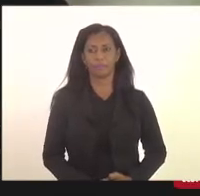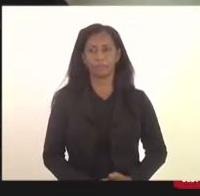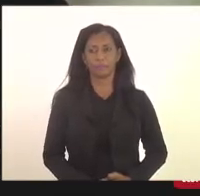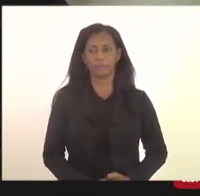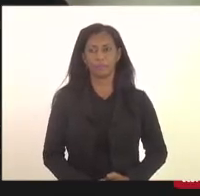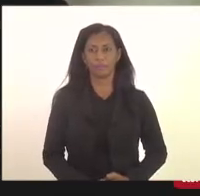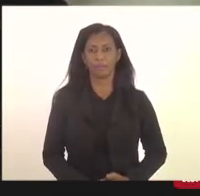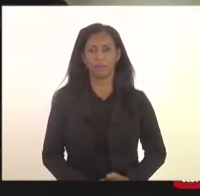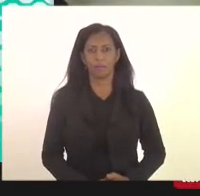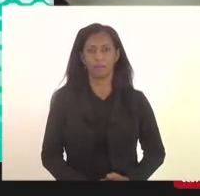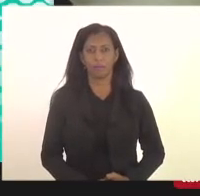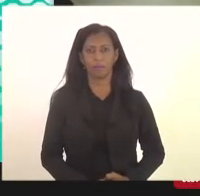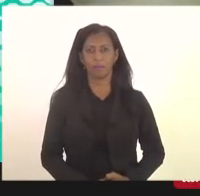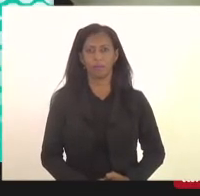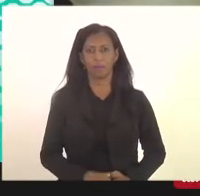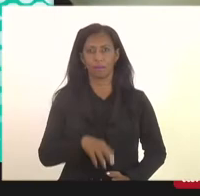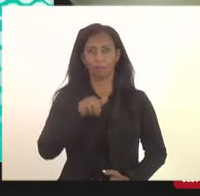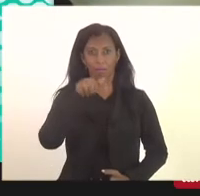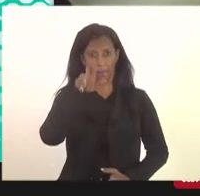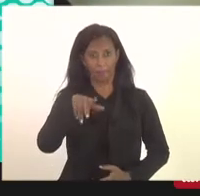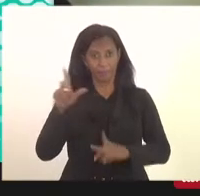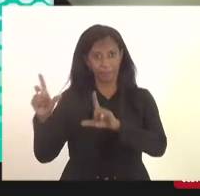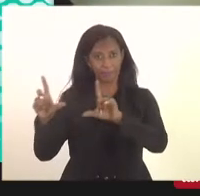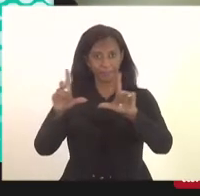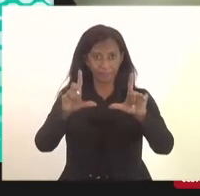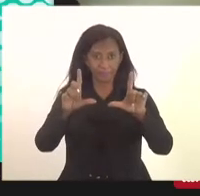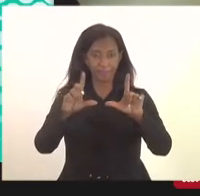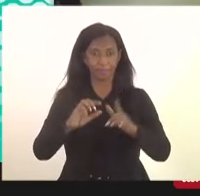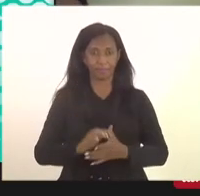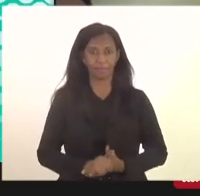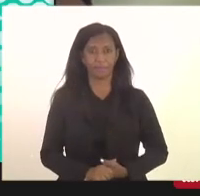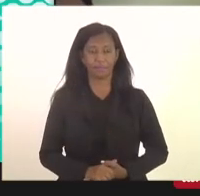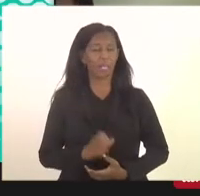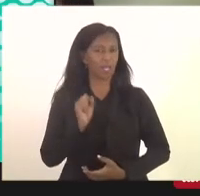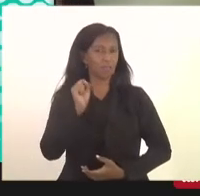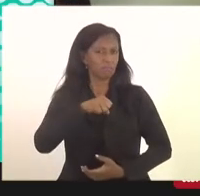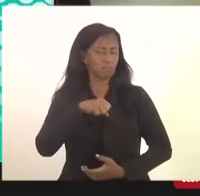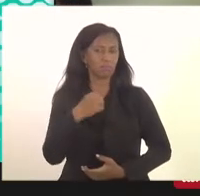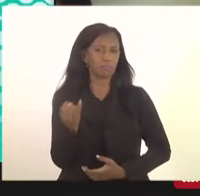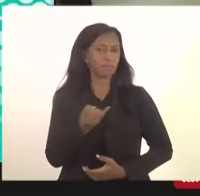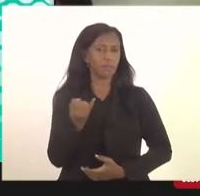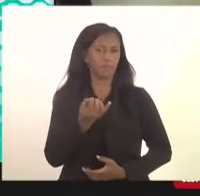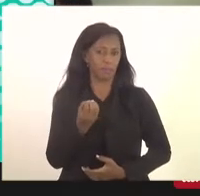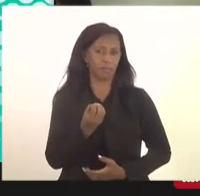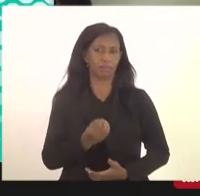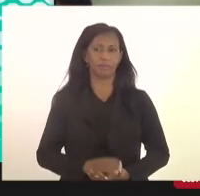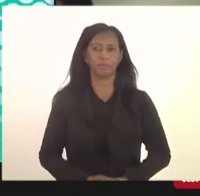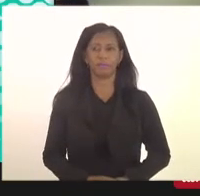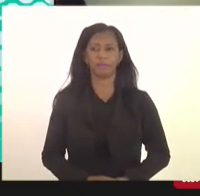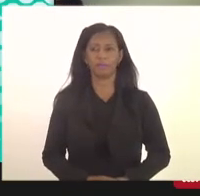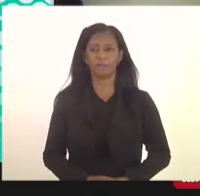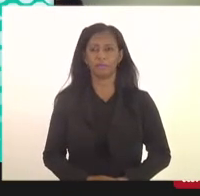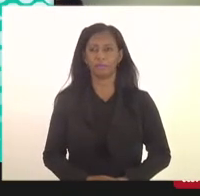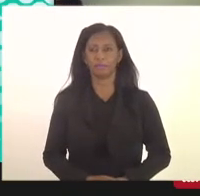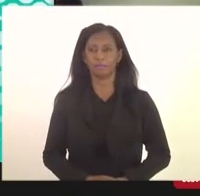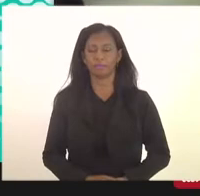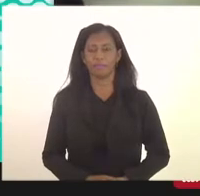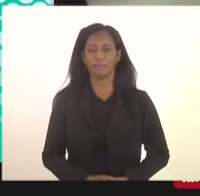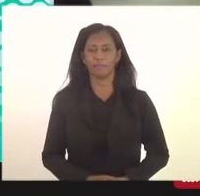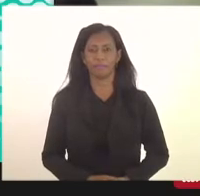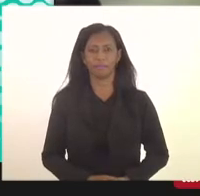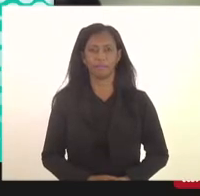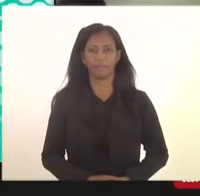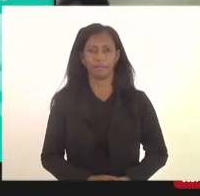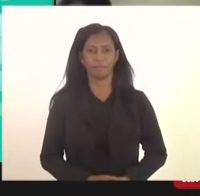Os senhores estão vendo a minha tela? Sim, perfeito. Perfeito. Deixa eu pôr no modo apresentação